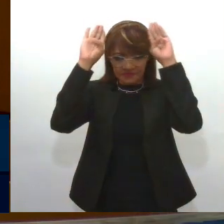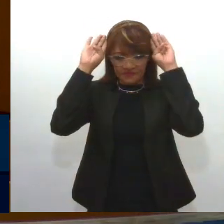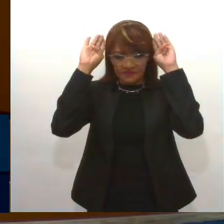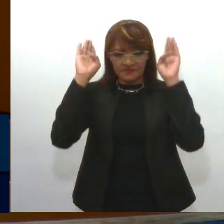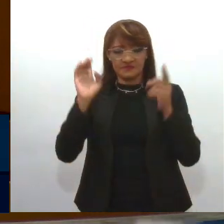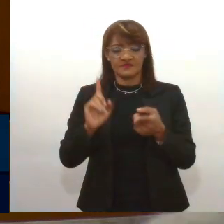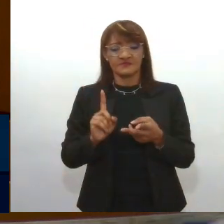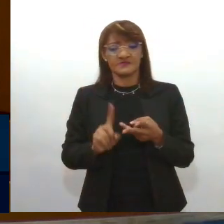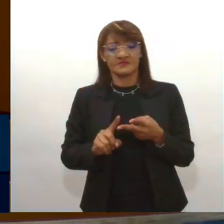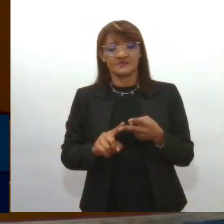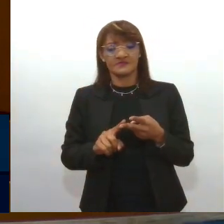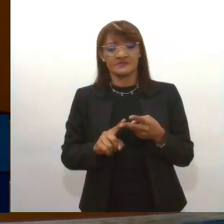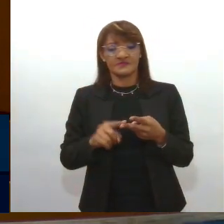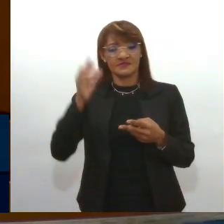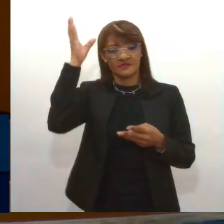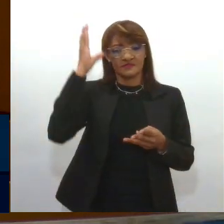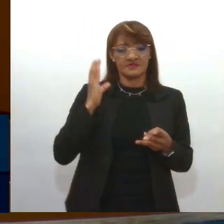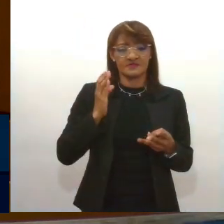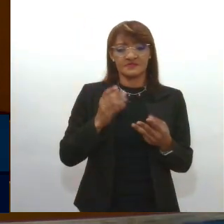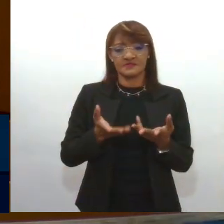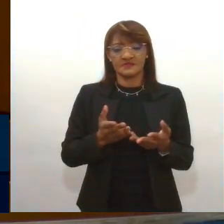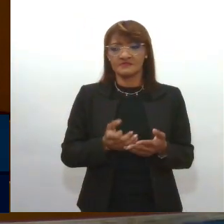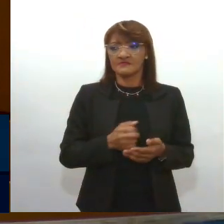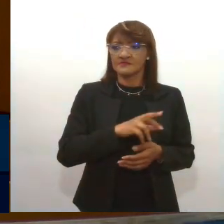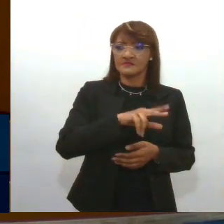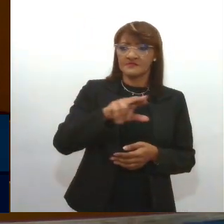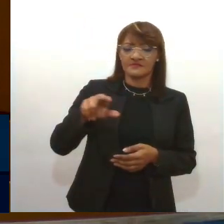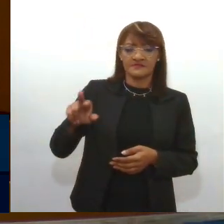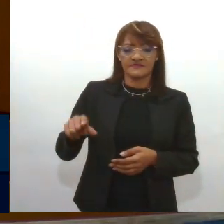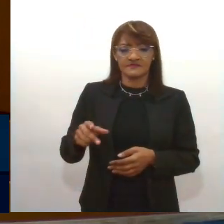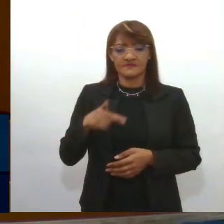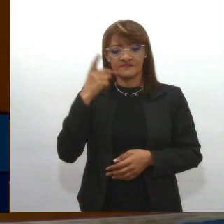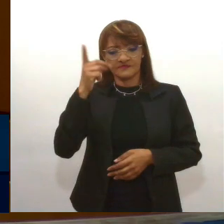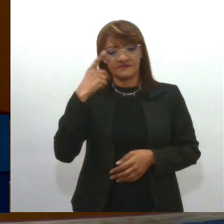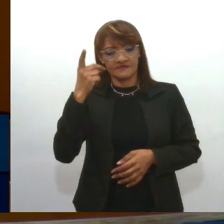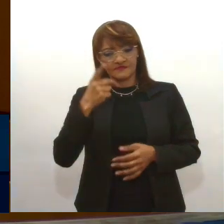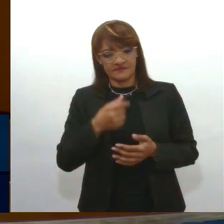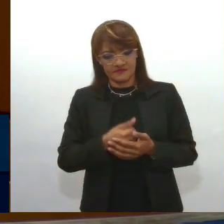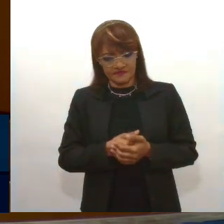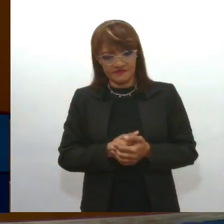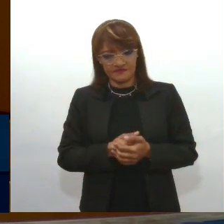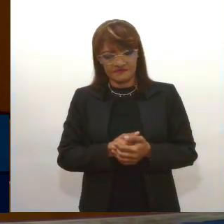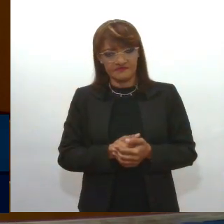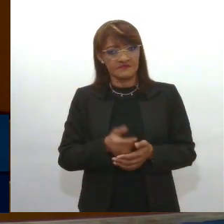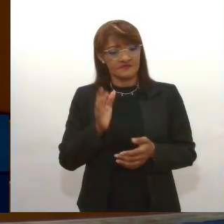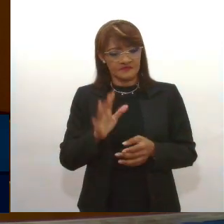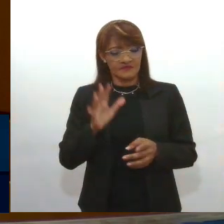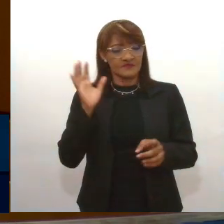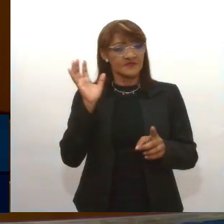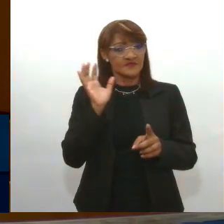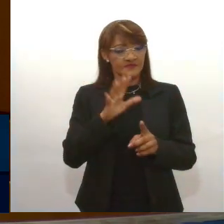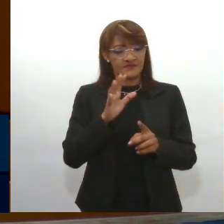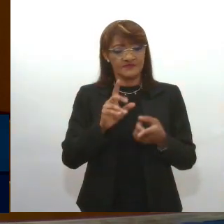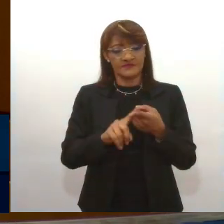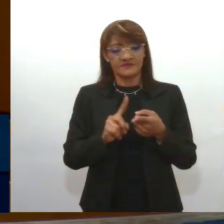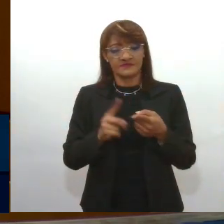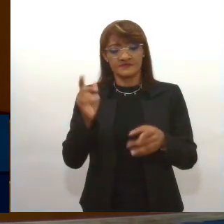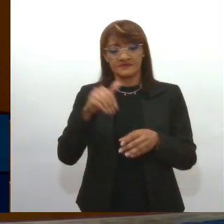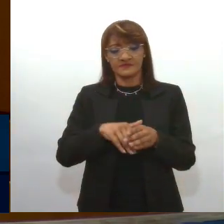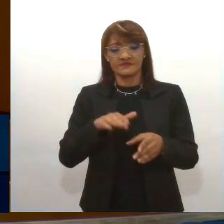inúmeros colegas deputados e deputadas que tiveram influências diretas nas eleições de diversos municípios